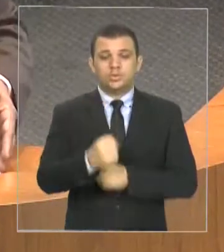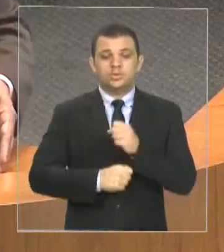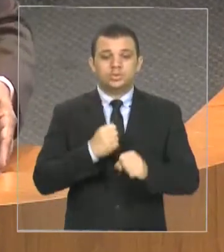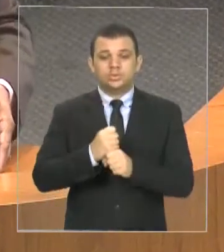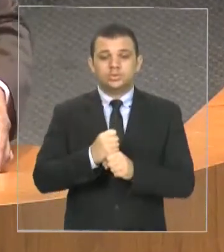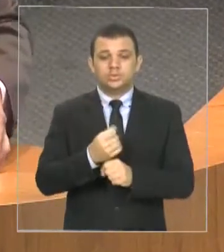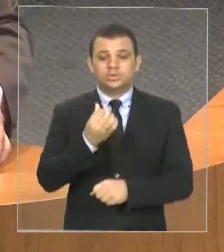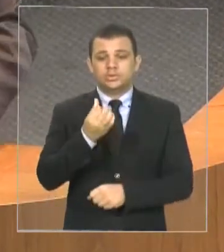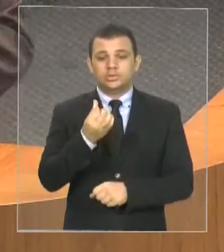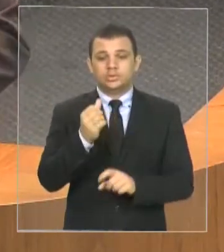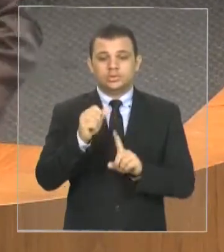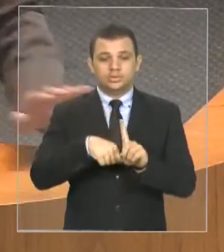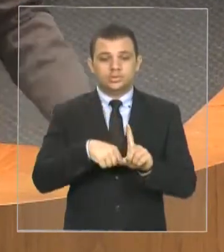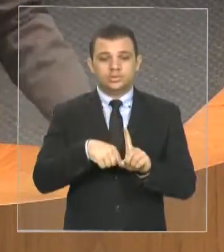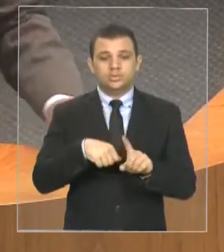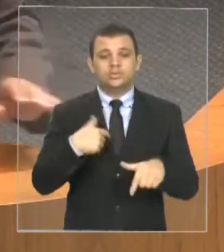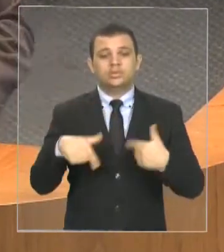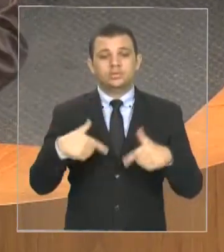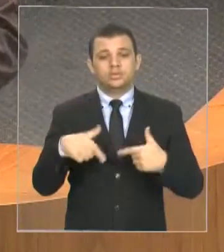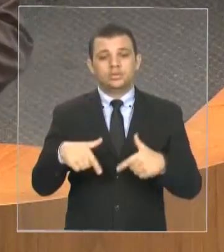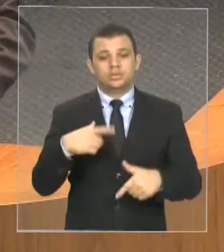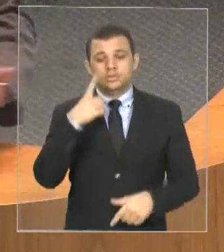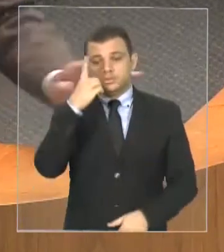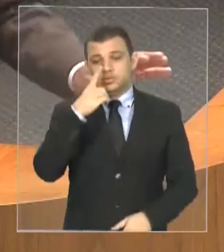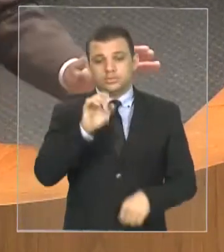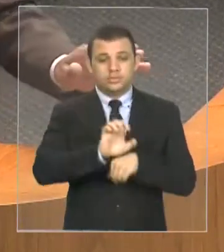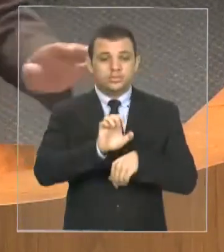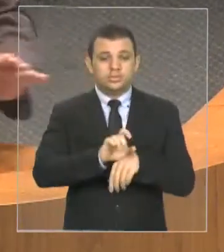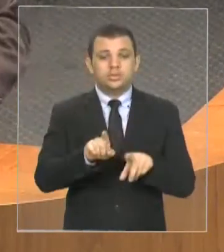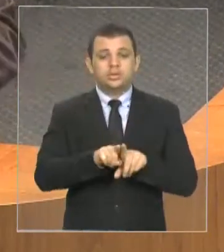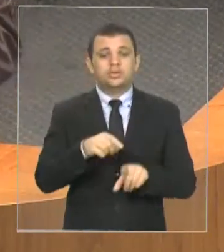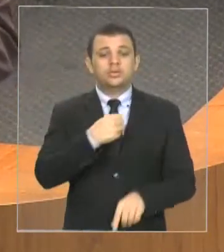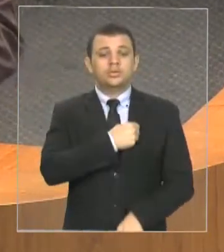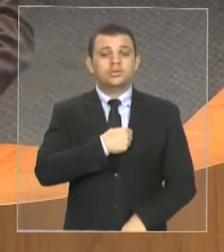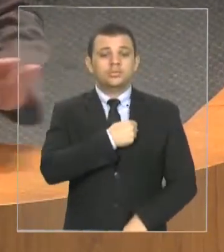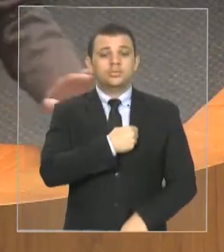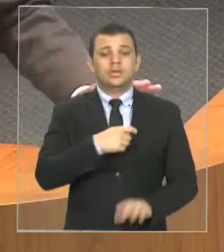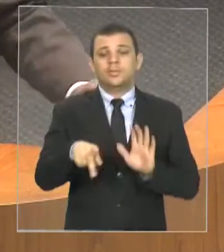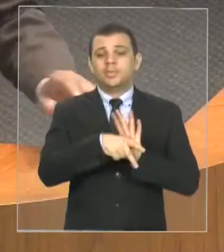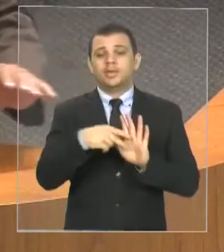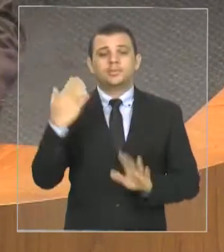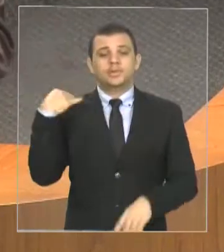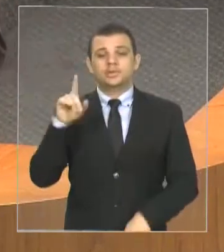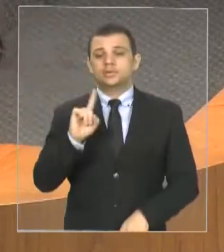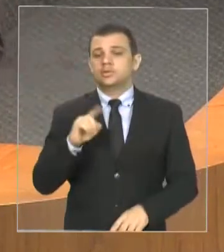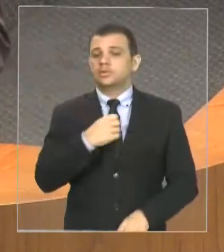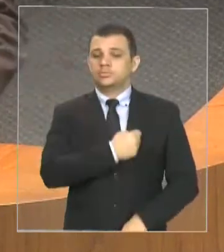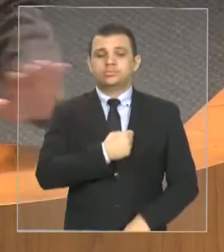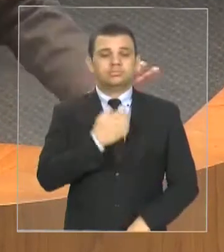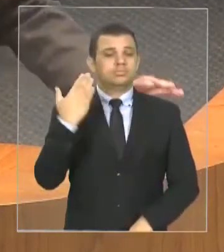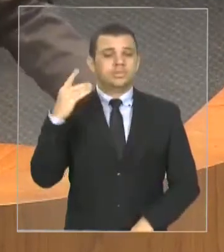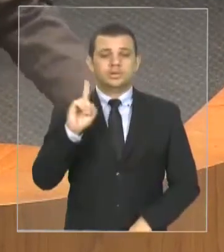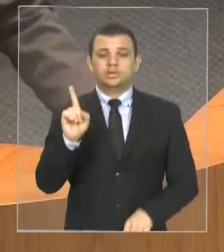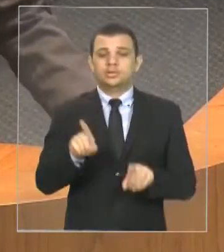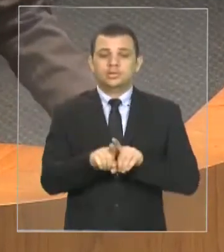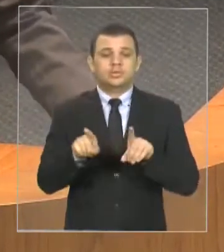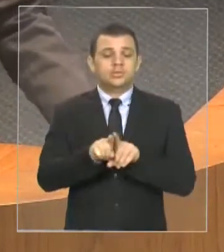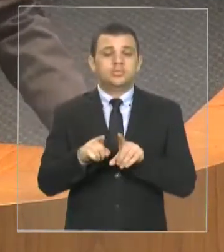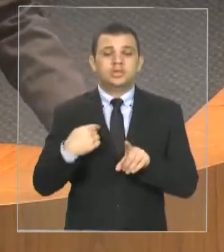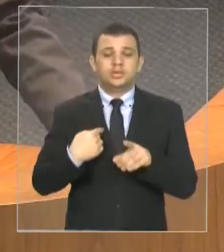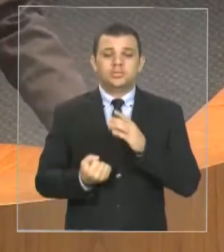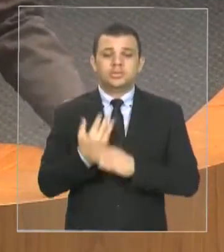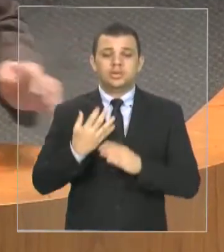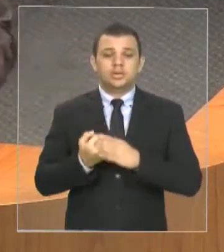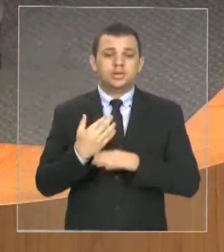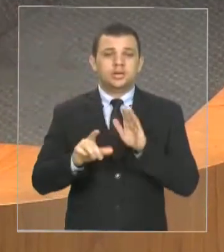estadual, e eu não faço parte do passado, e nem tenho saudade do passado, e nem legislei no passado, e muito menos fiz parte da legislatura